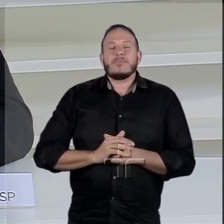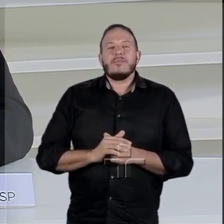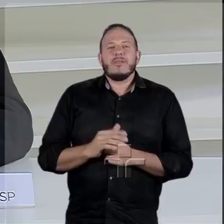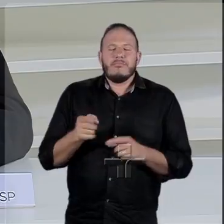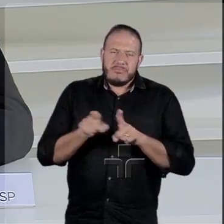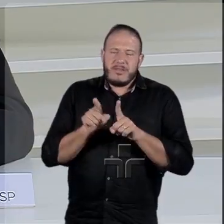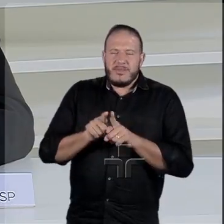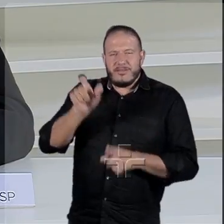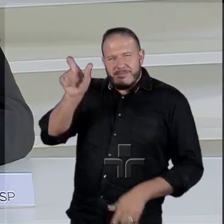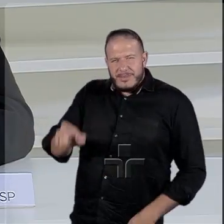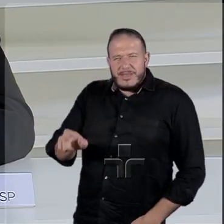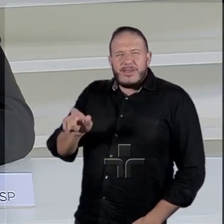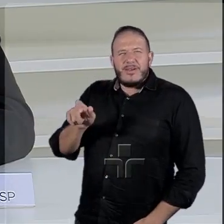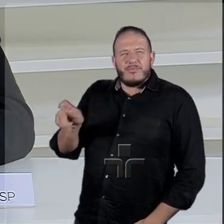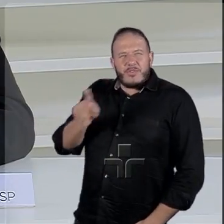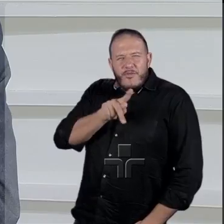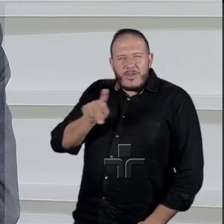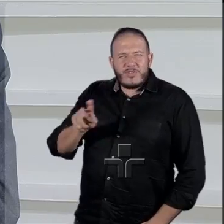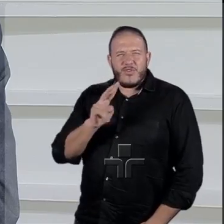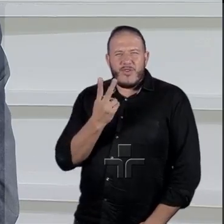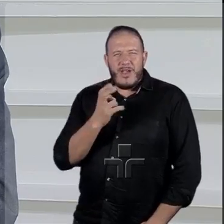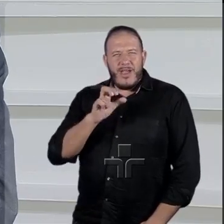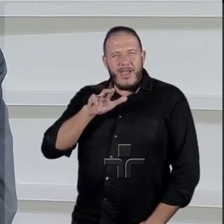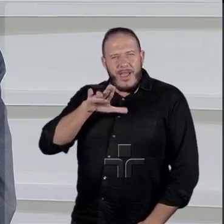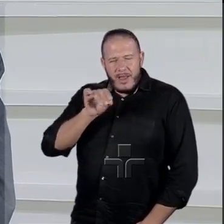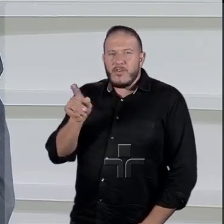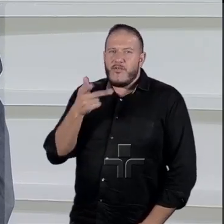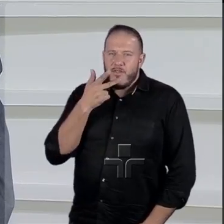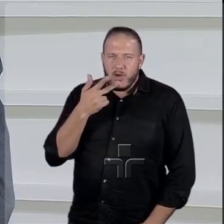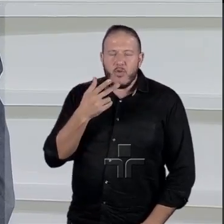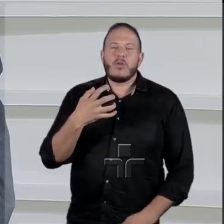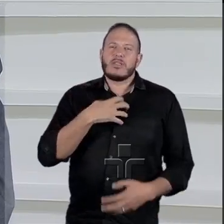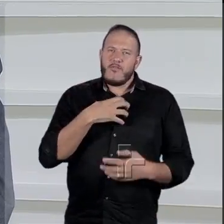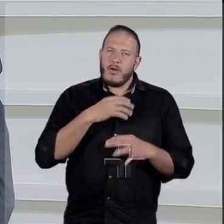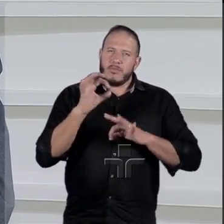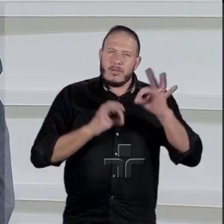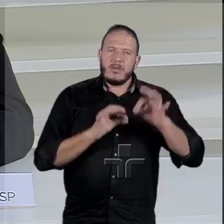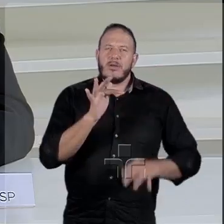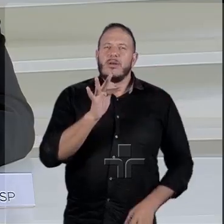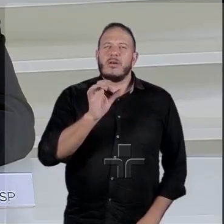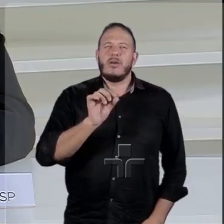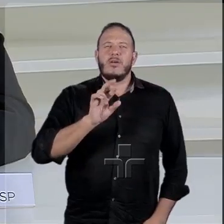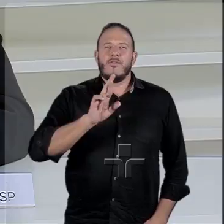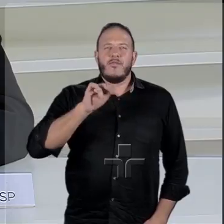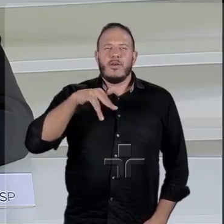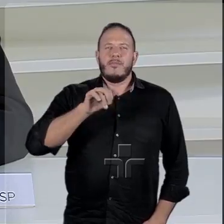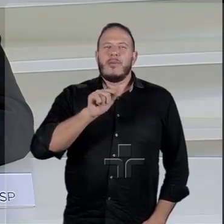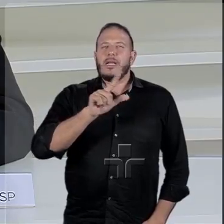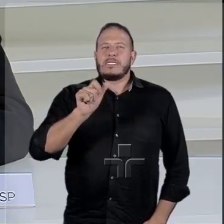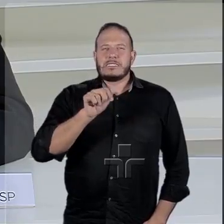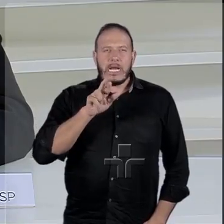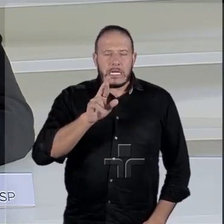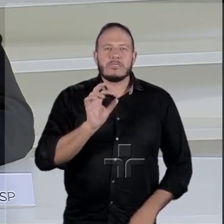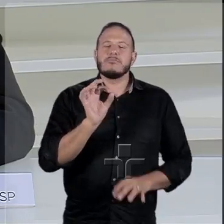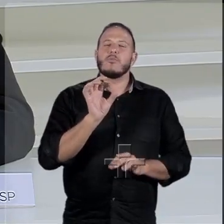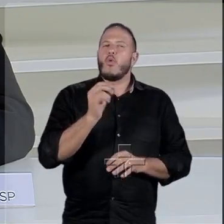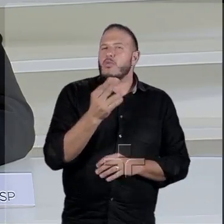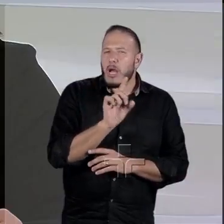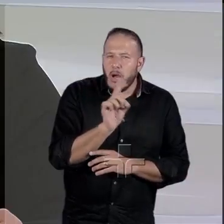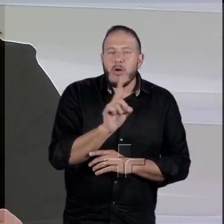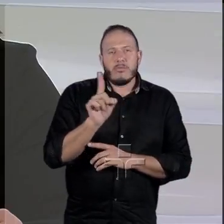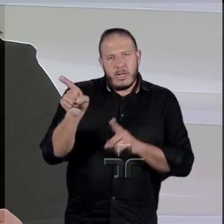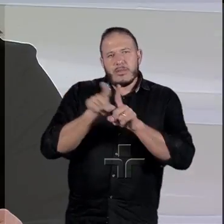Hélio mencionaram, sobre essa questão de formalização ou não formalização, e que ela colocou